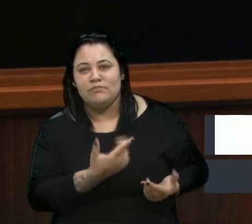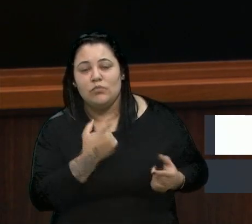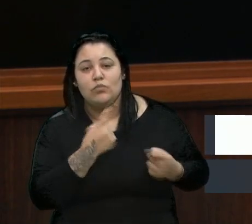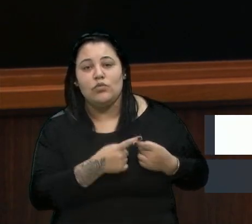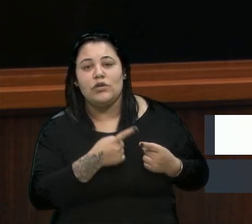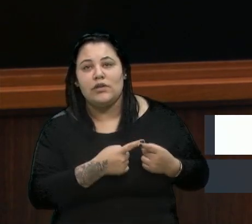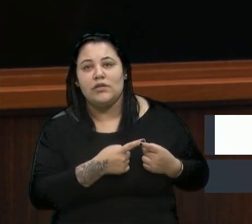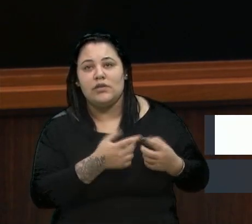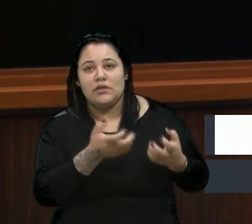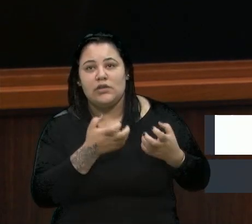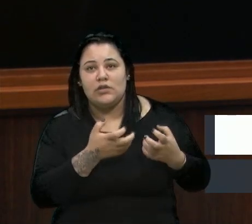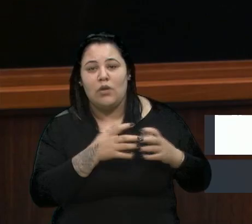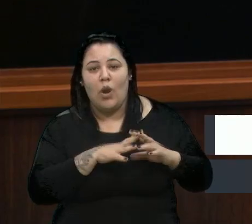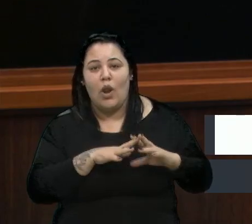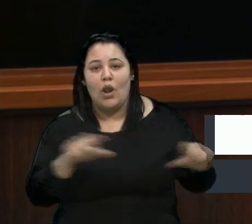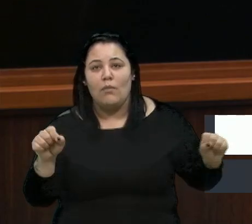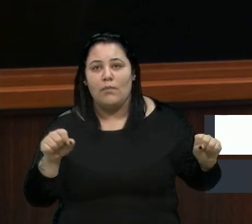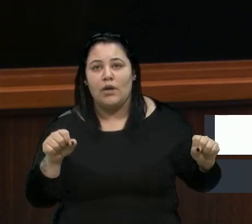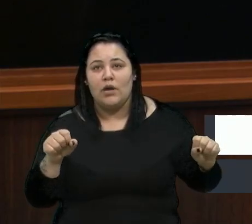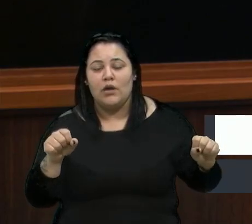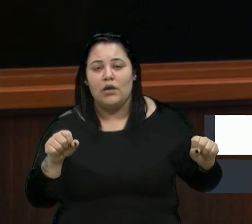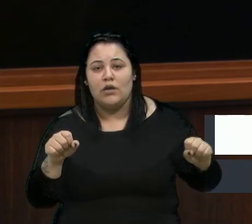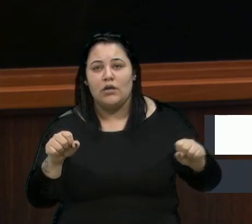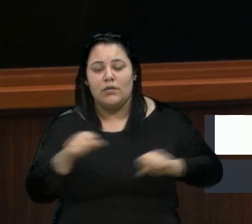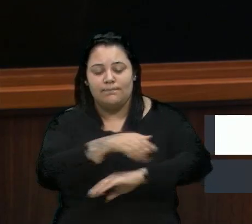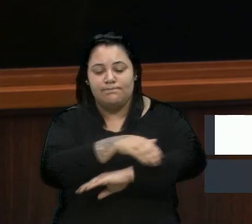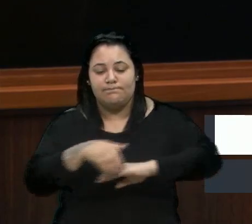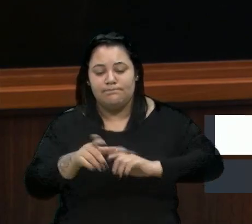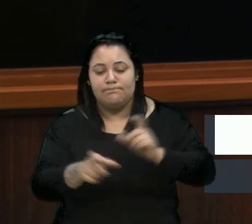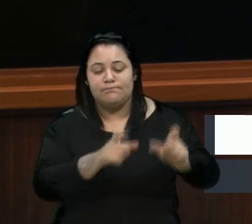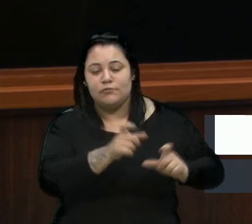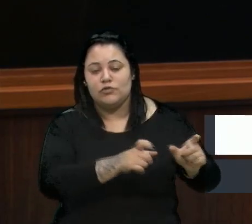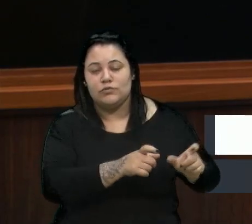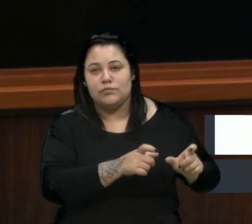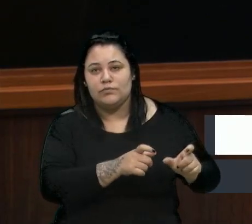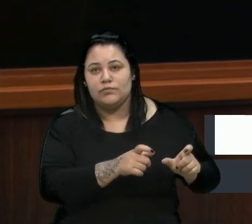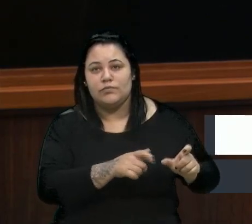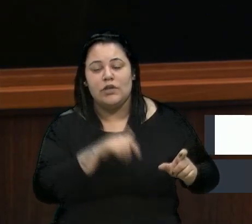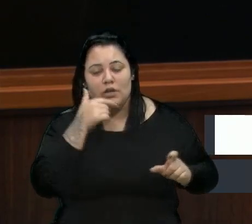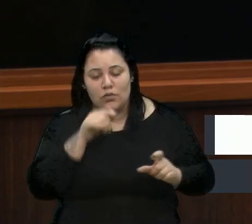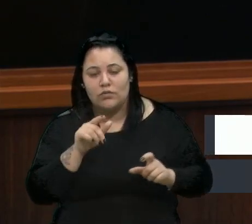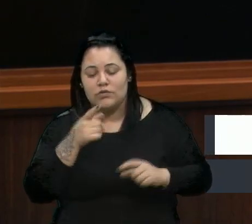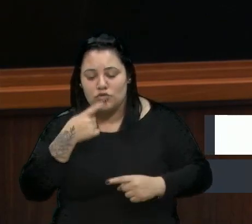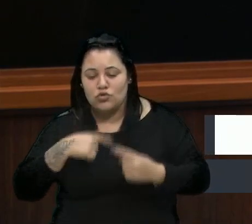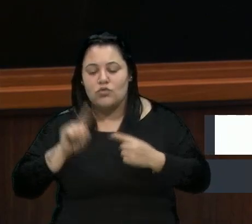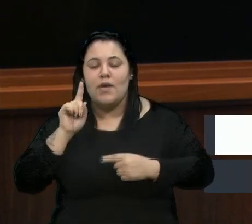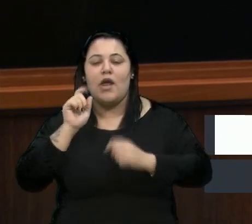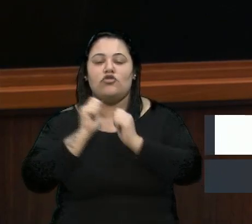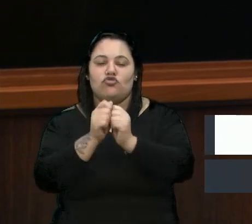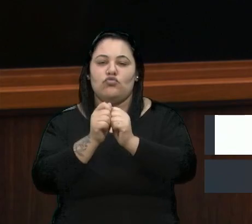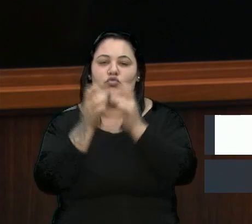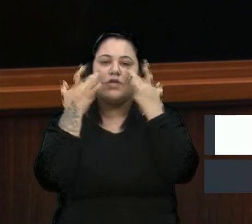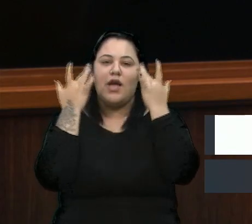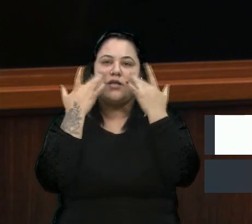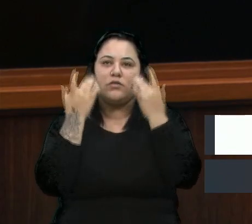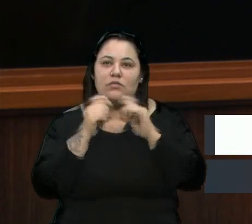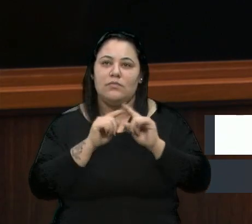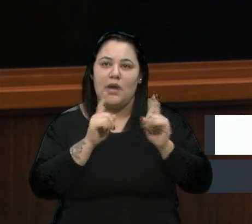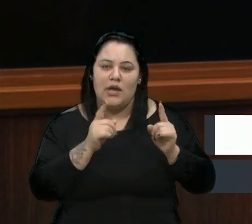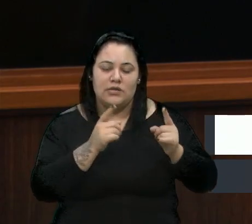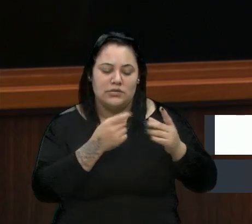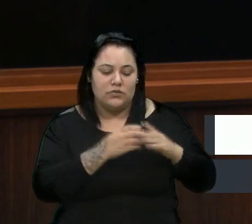fazer a limpeza de moradores de rua. E hoje ele conseguiu se resgatar pelo teatro, mas ele passou por tudo